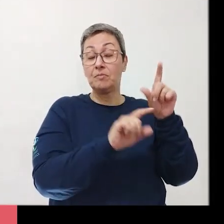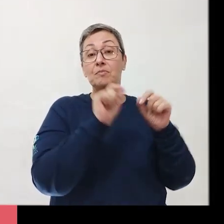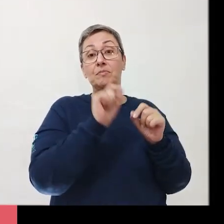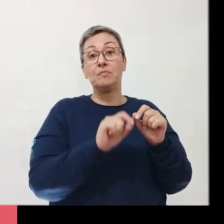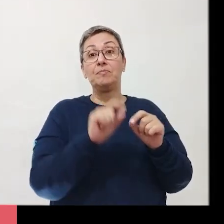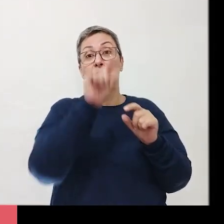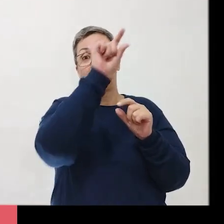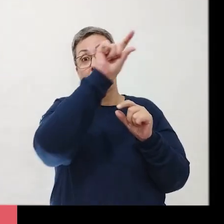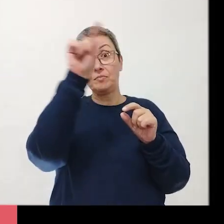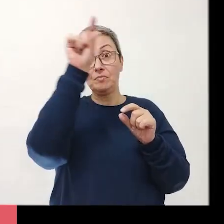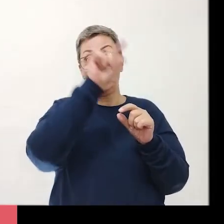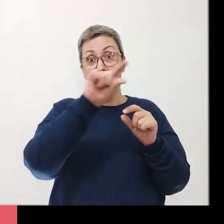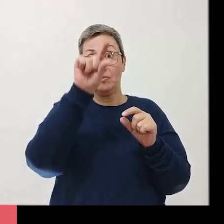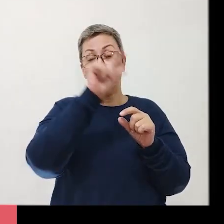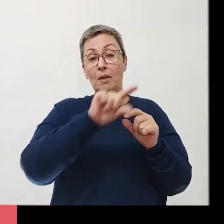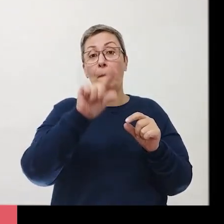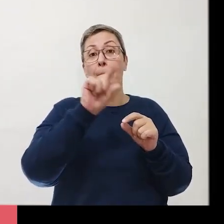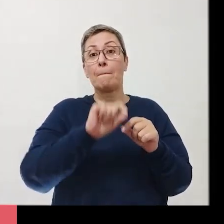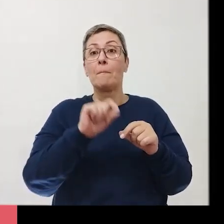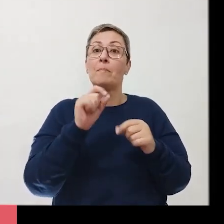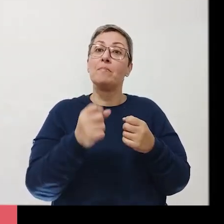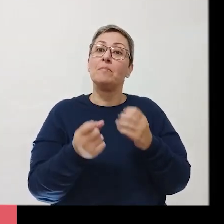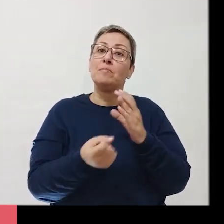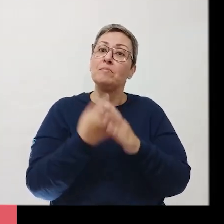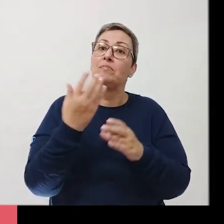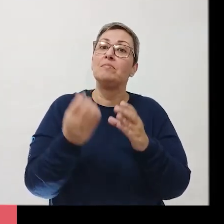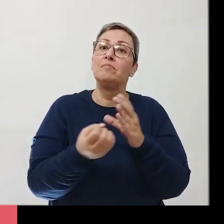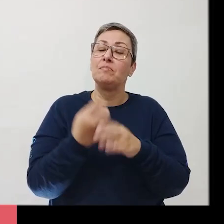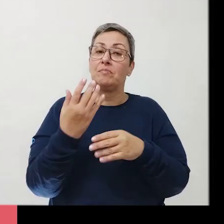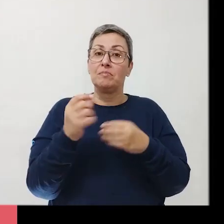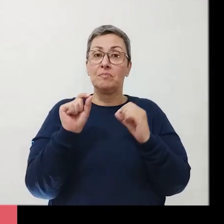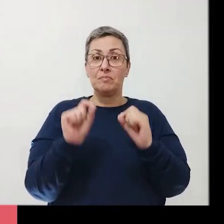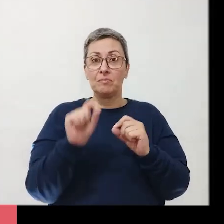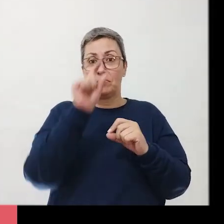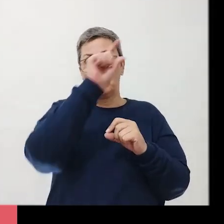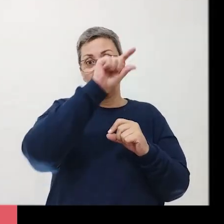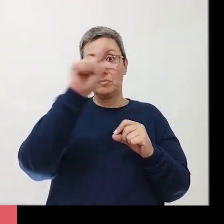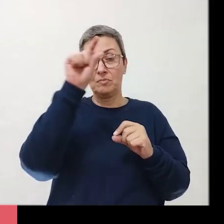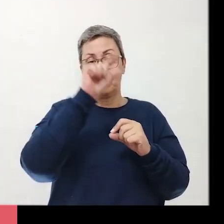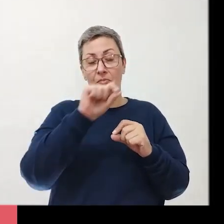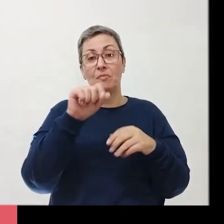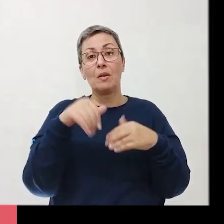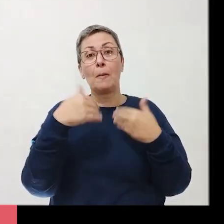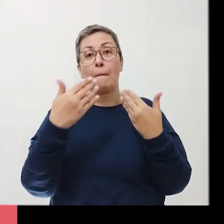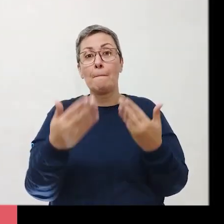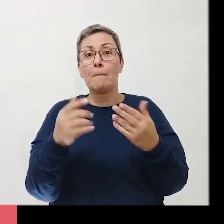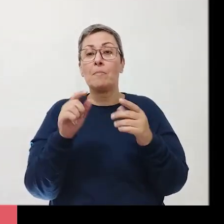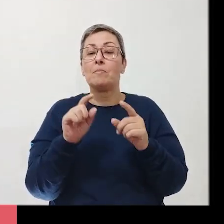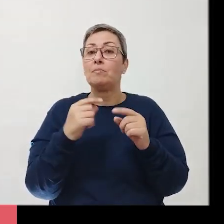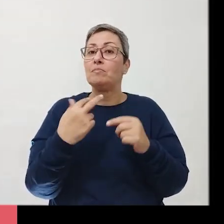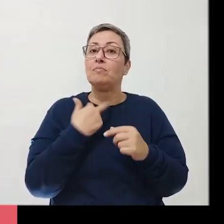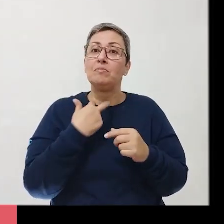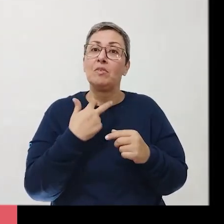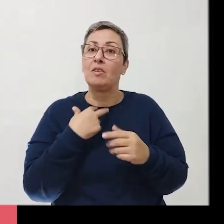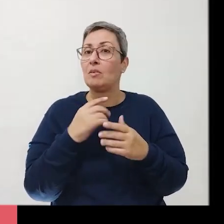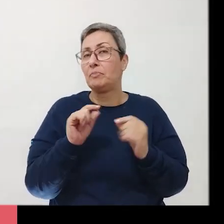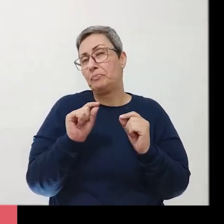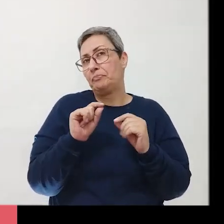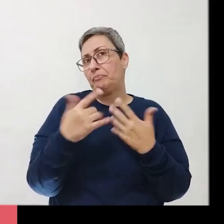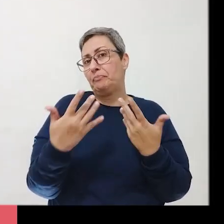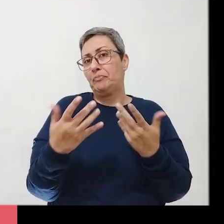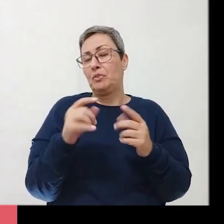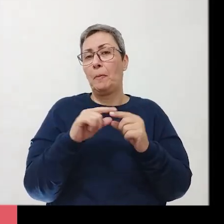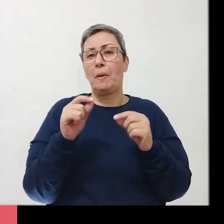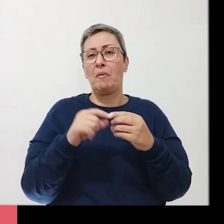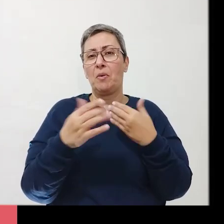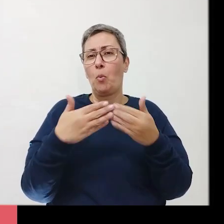horizontal, produziremos uma palavra. Só que essas palavras não podem ser palavras soltas. Tem